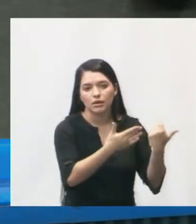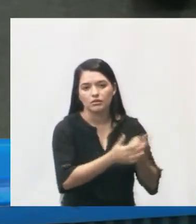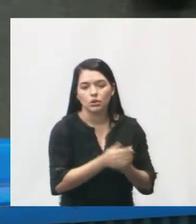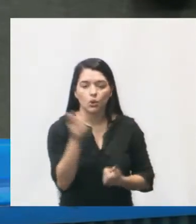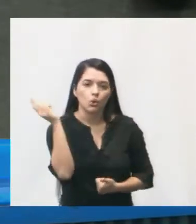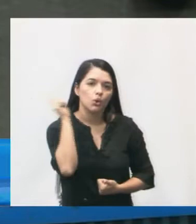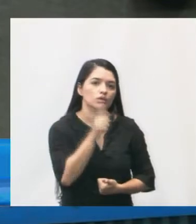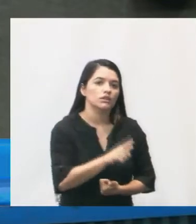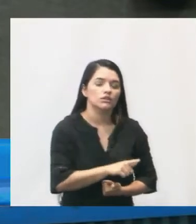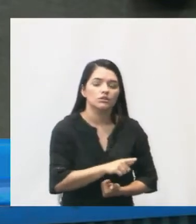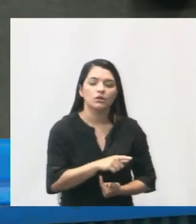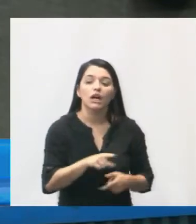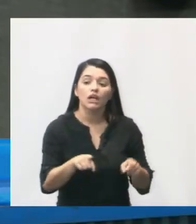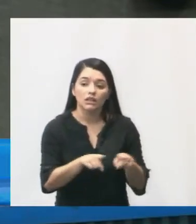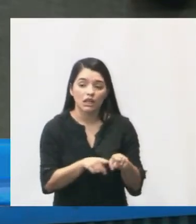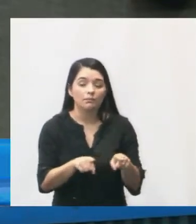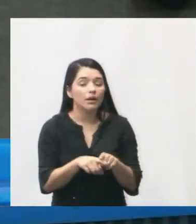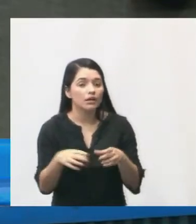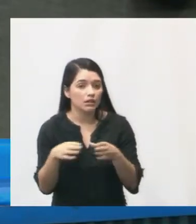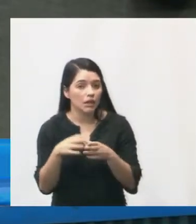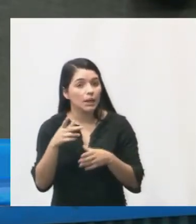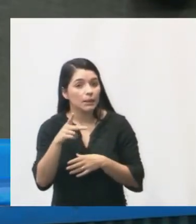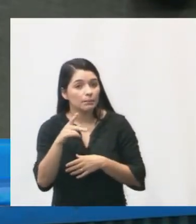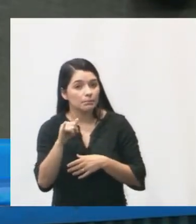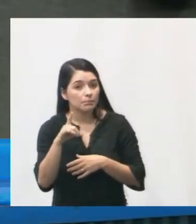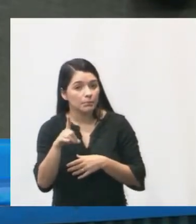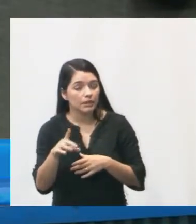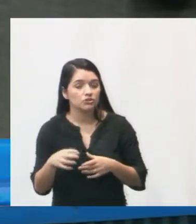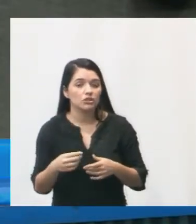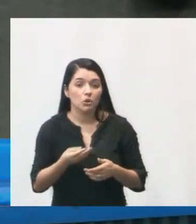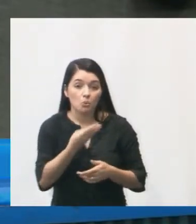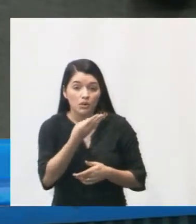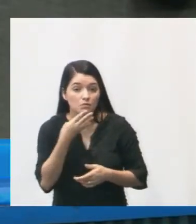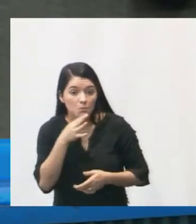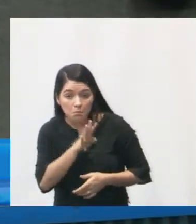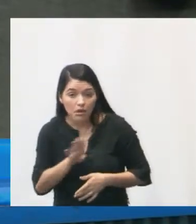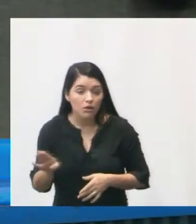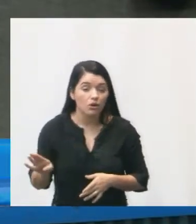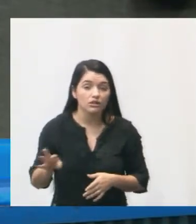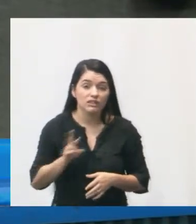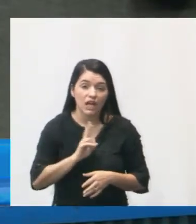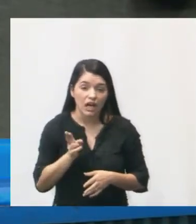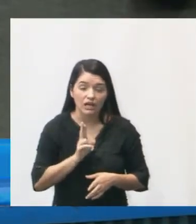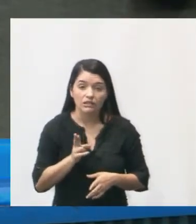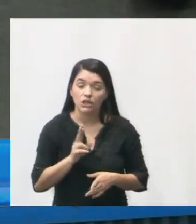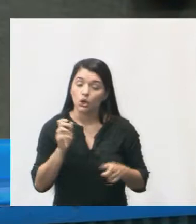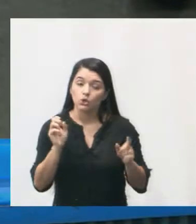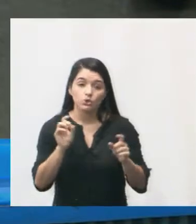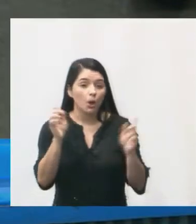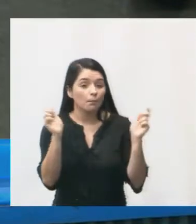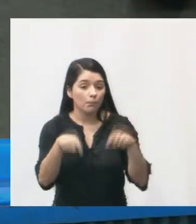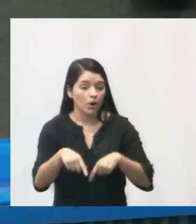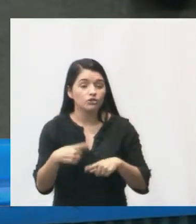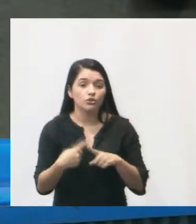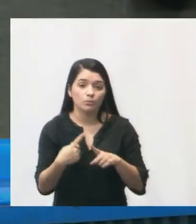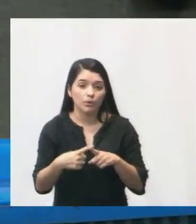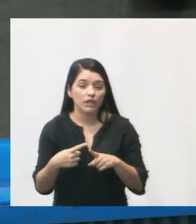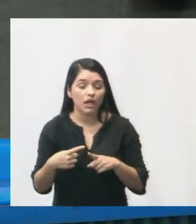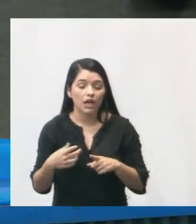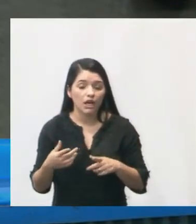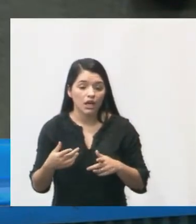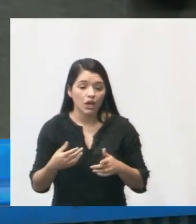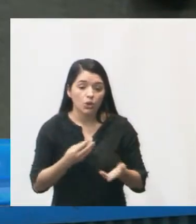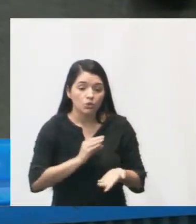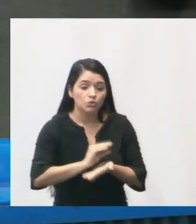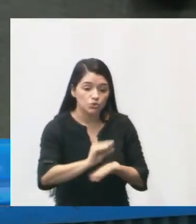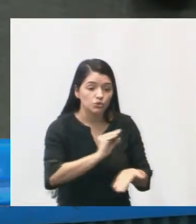alcançamos. E outra coisa, o BID. Esses 400 milhões, só foi possível porque a saúde financeira do município